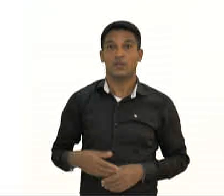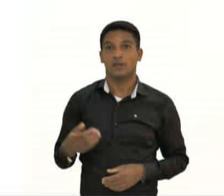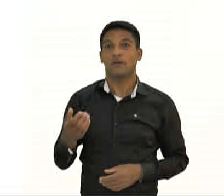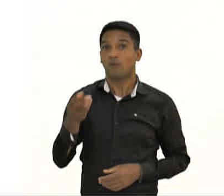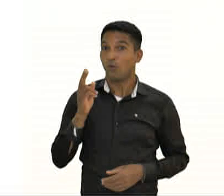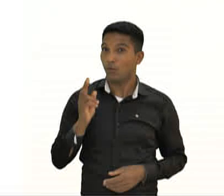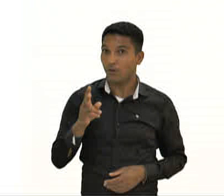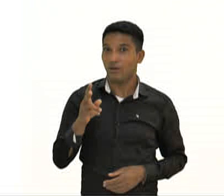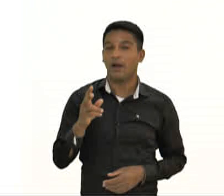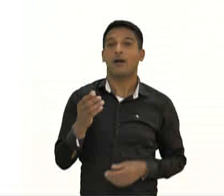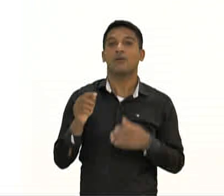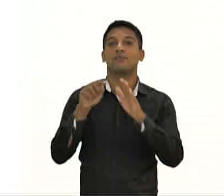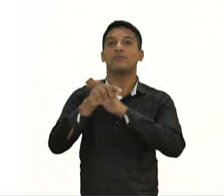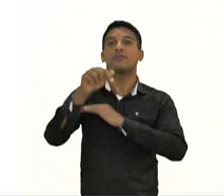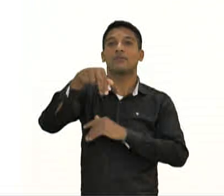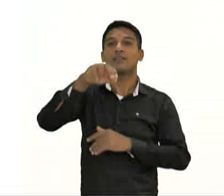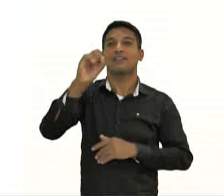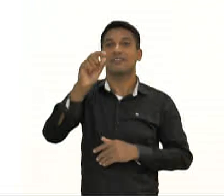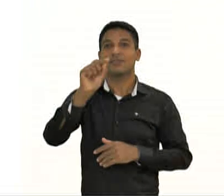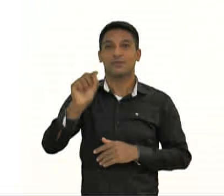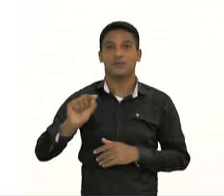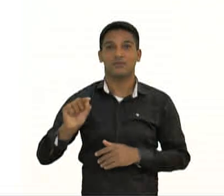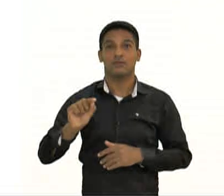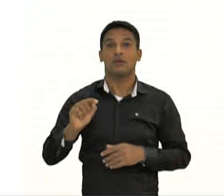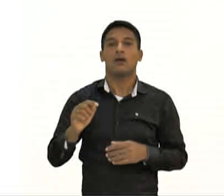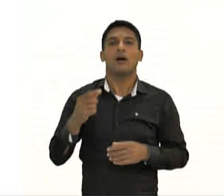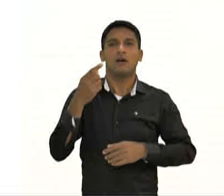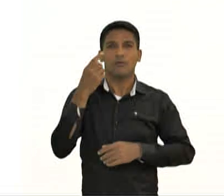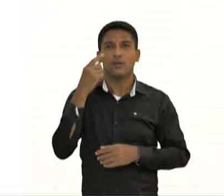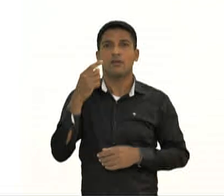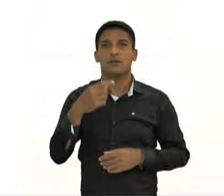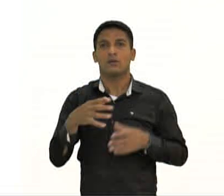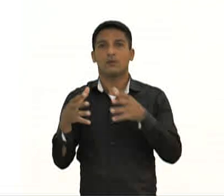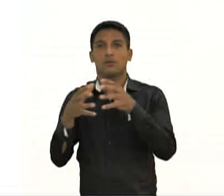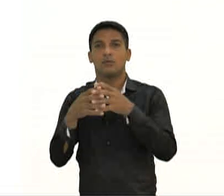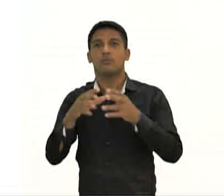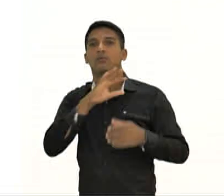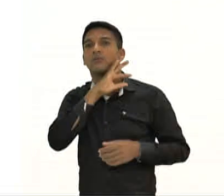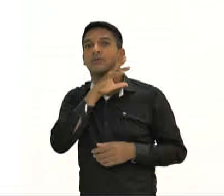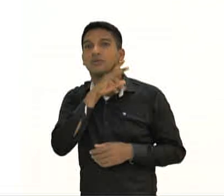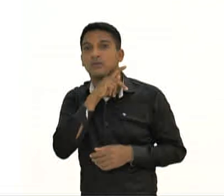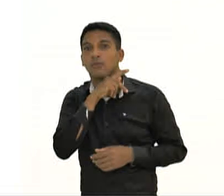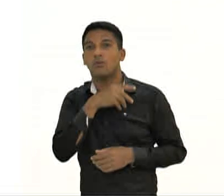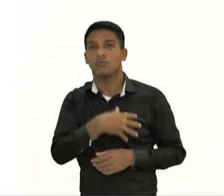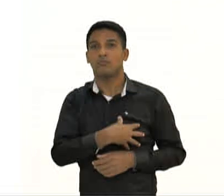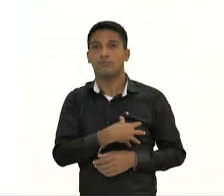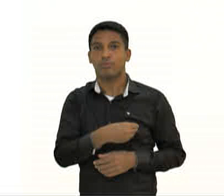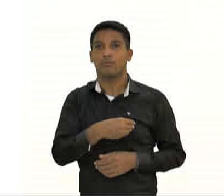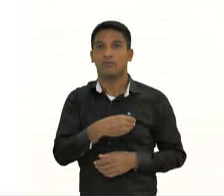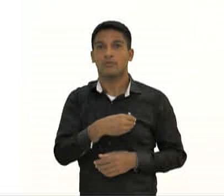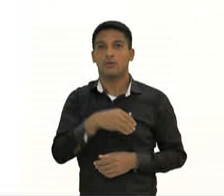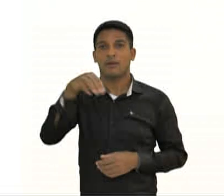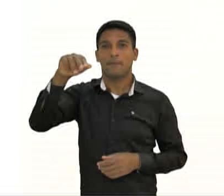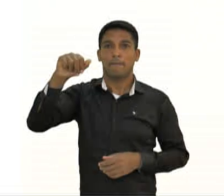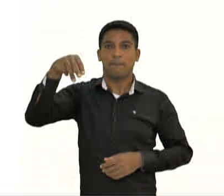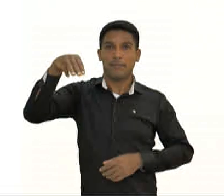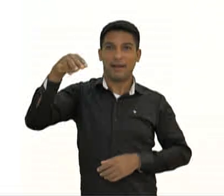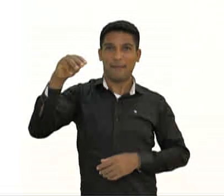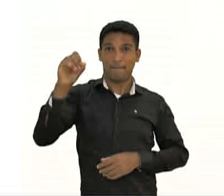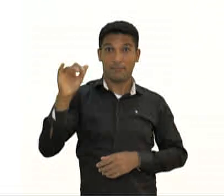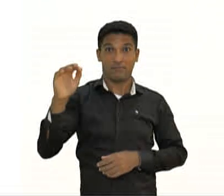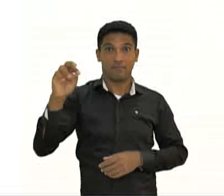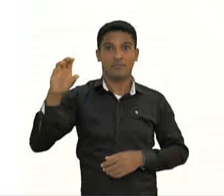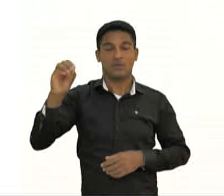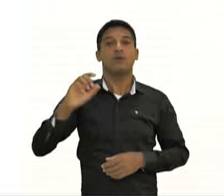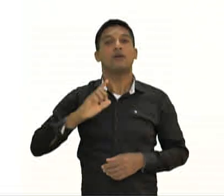para o quiz. Acompanhem comigo. Mamíferos são animais endotérmicos com presença de pelos e glândulas mamárias. Os